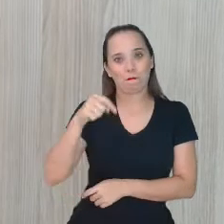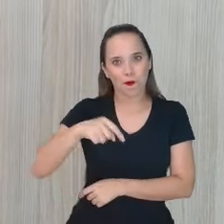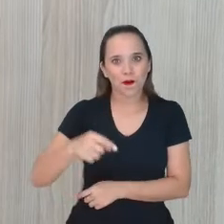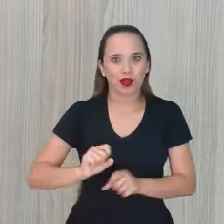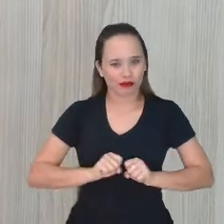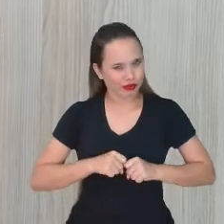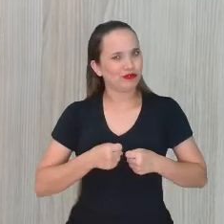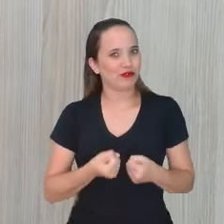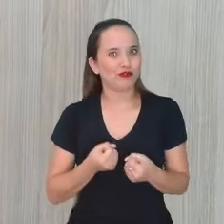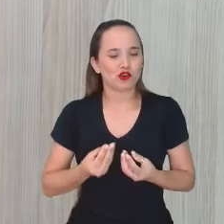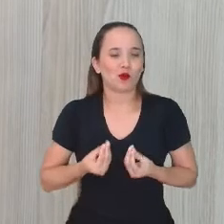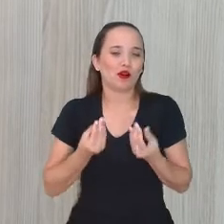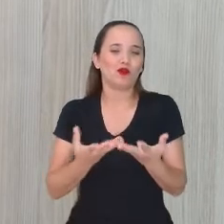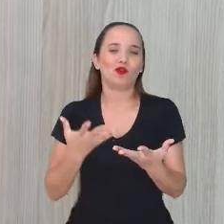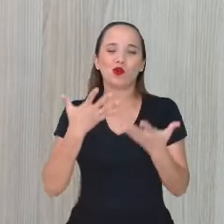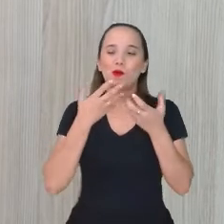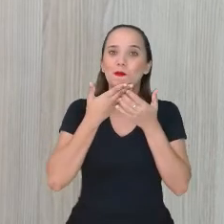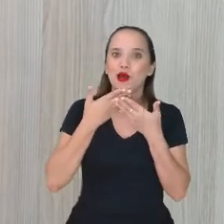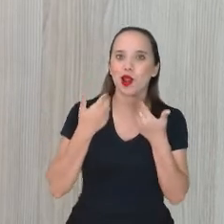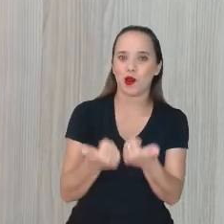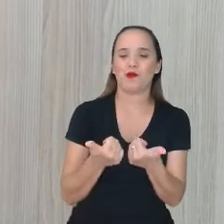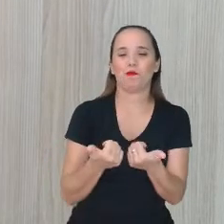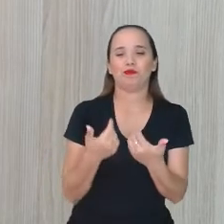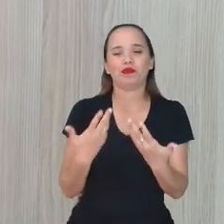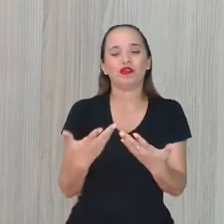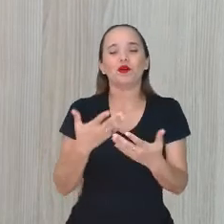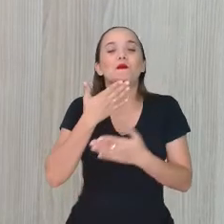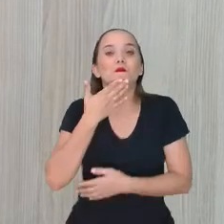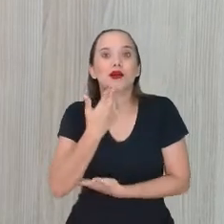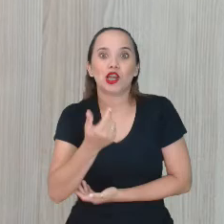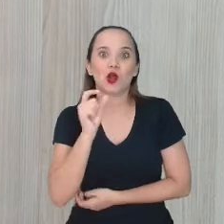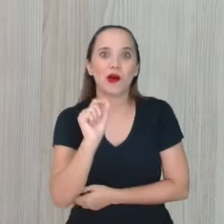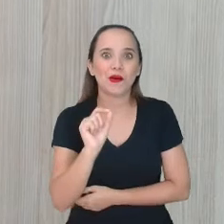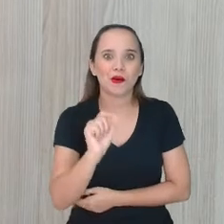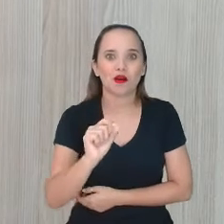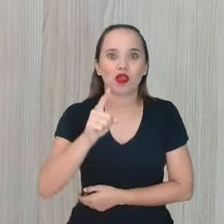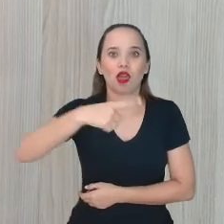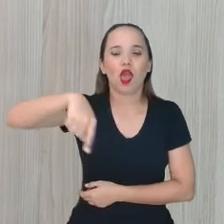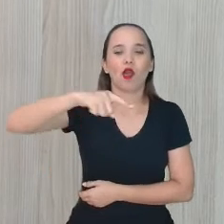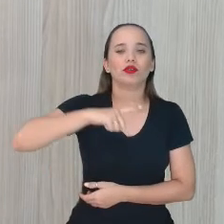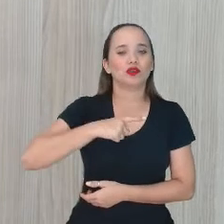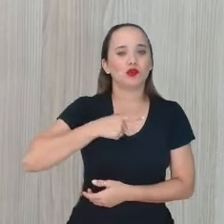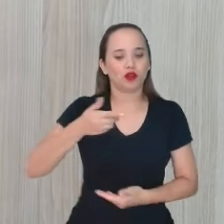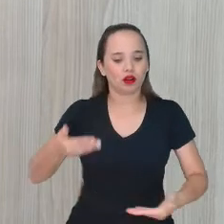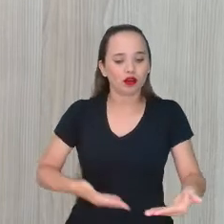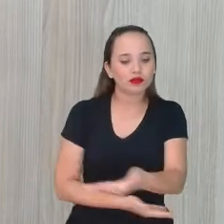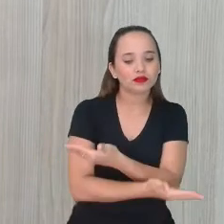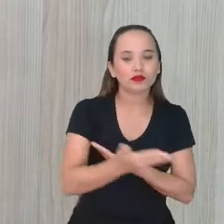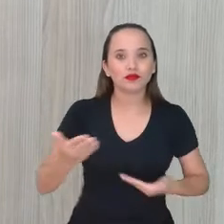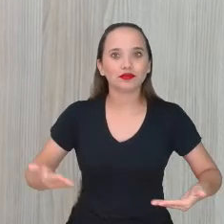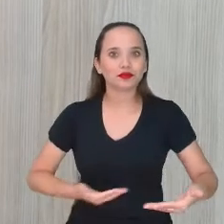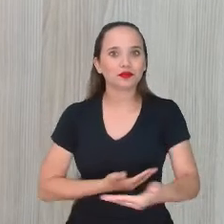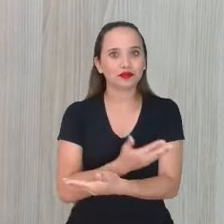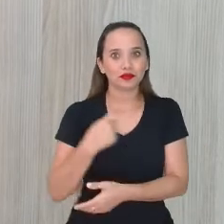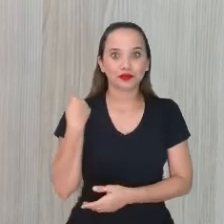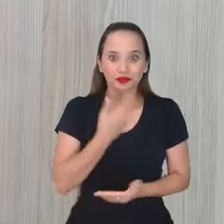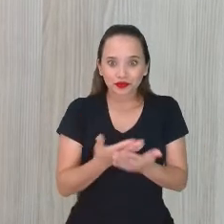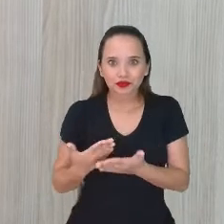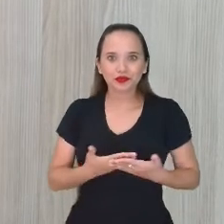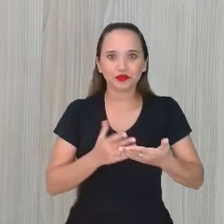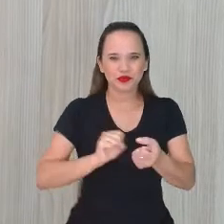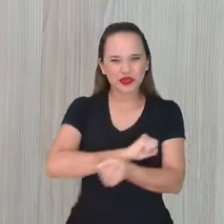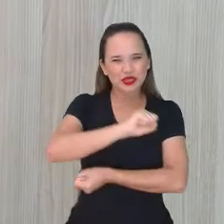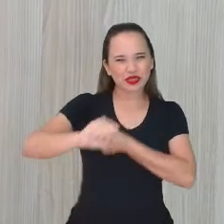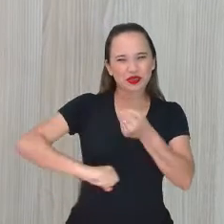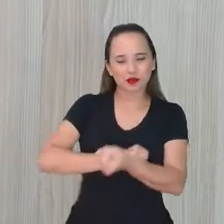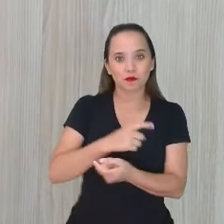nada melhor do que receber as suas interações, pessoal, na nossa aula aqui de